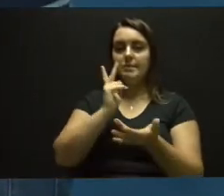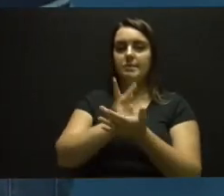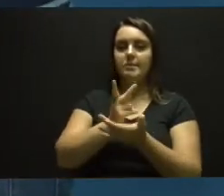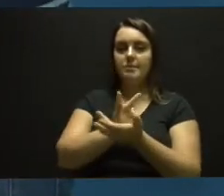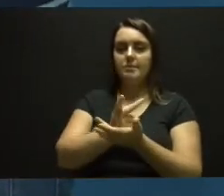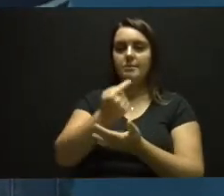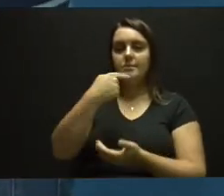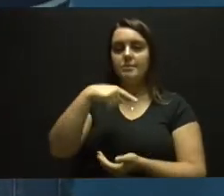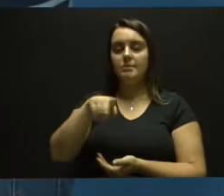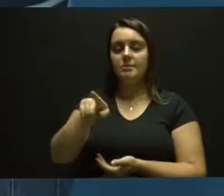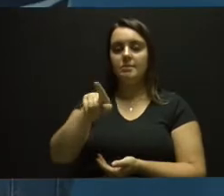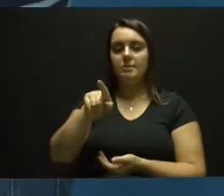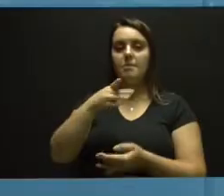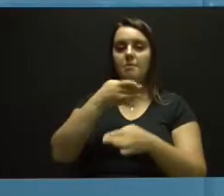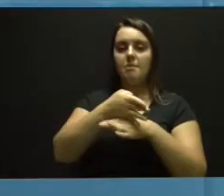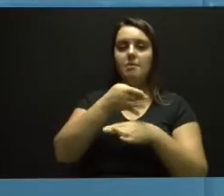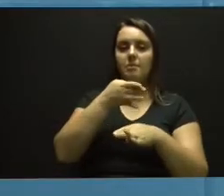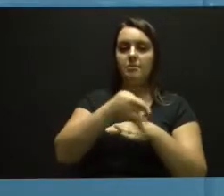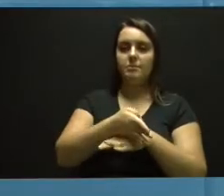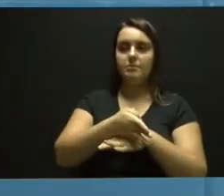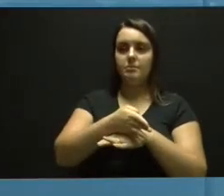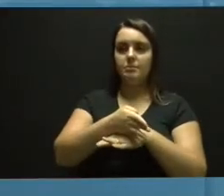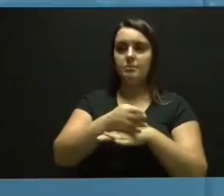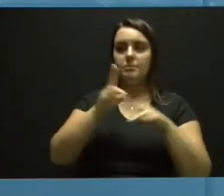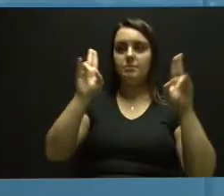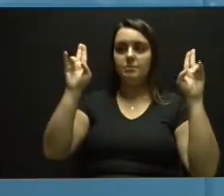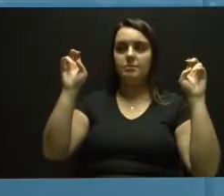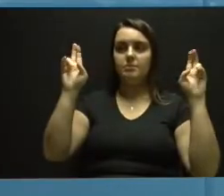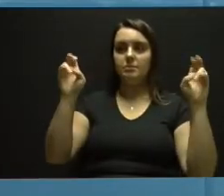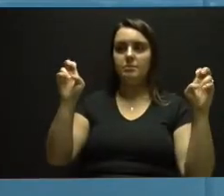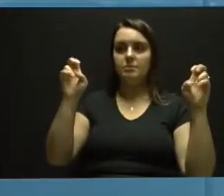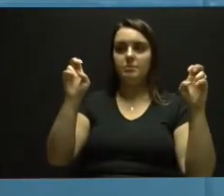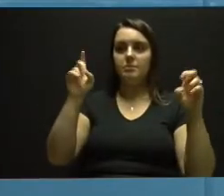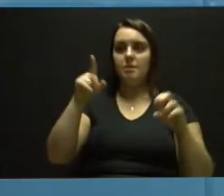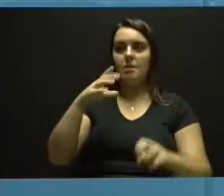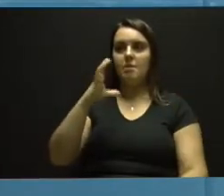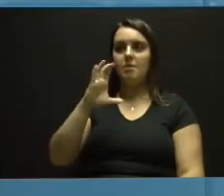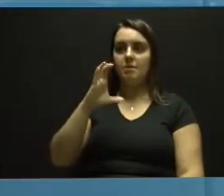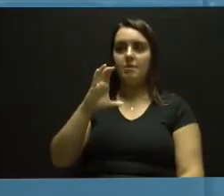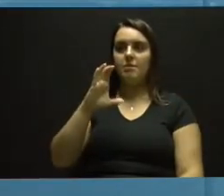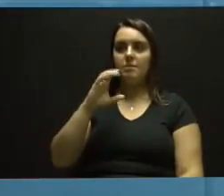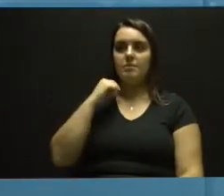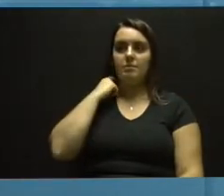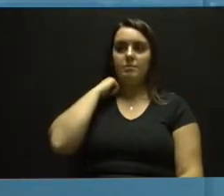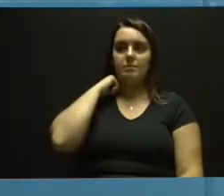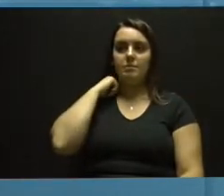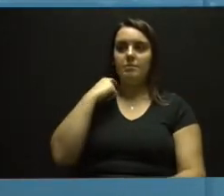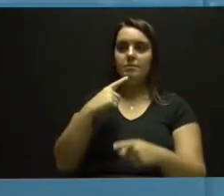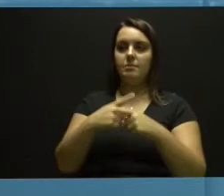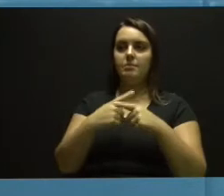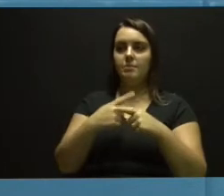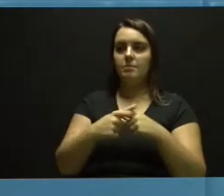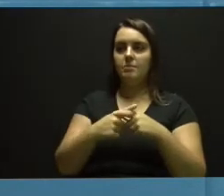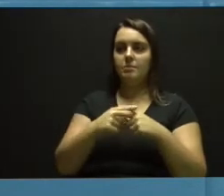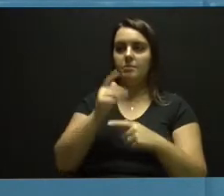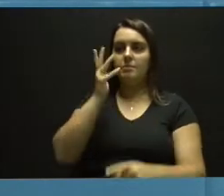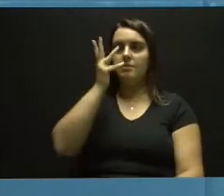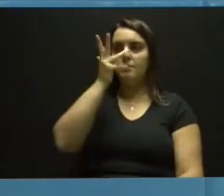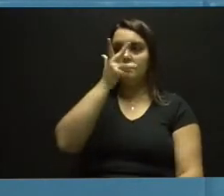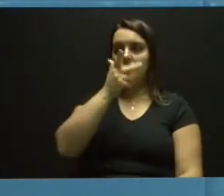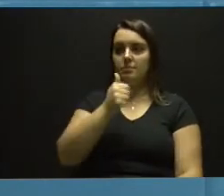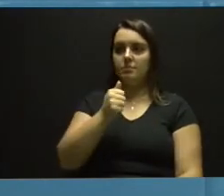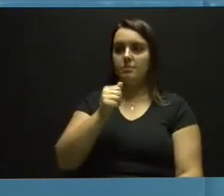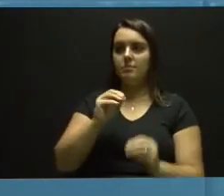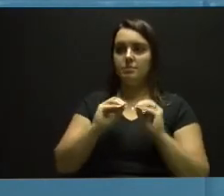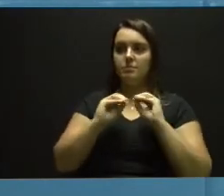irão participar lá as que mais se destacavam com button porque pela beleza que